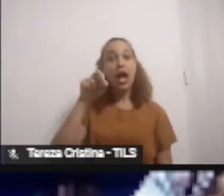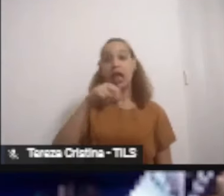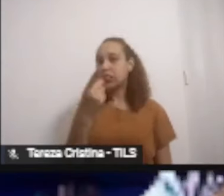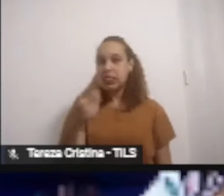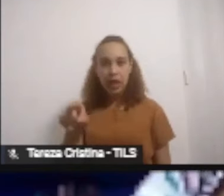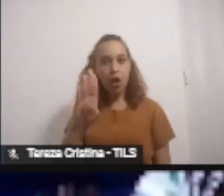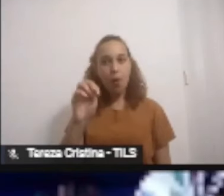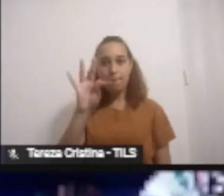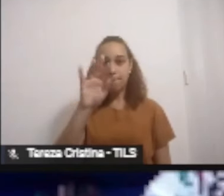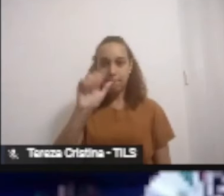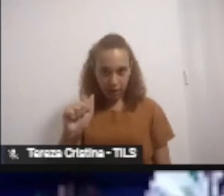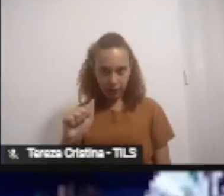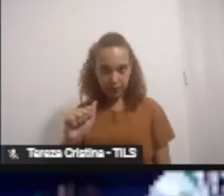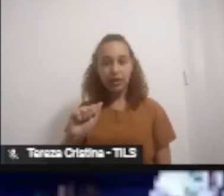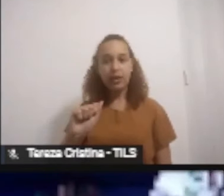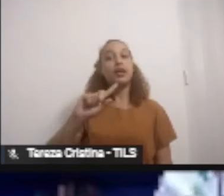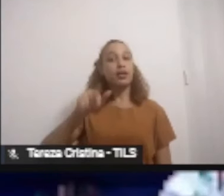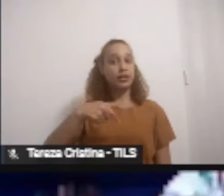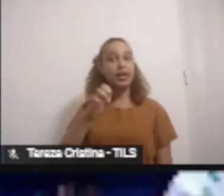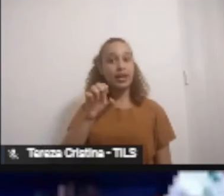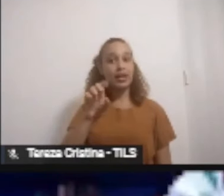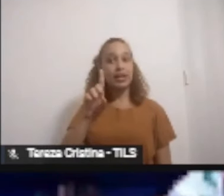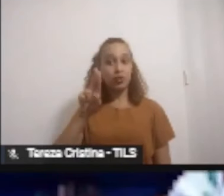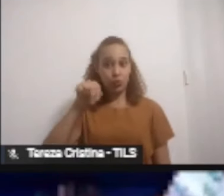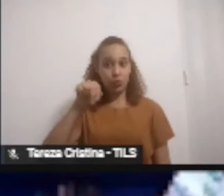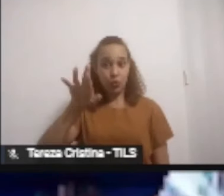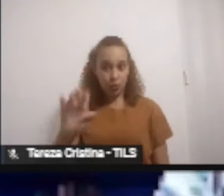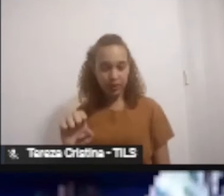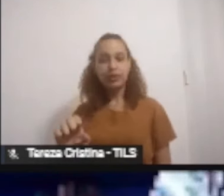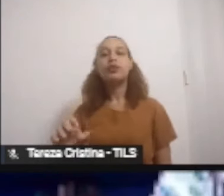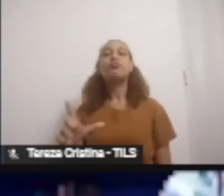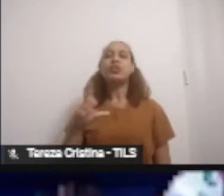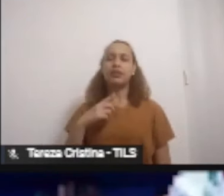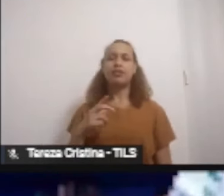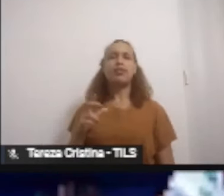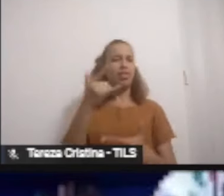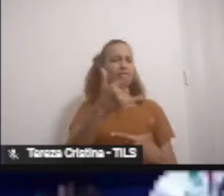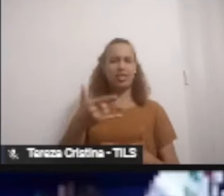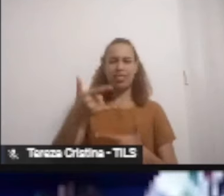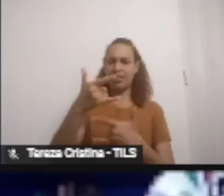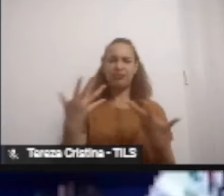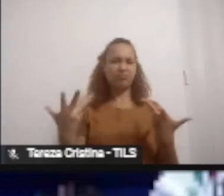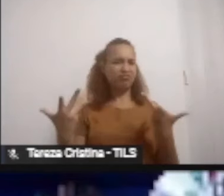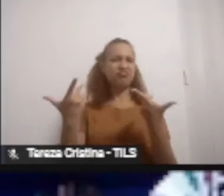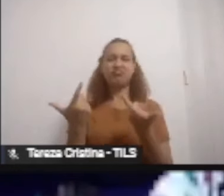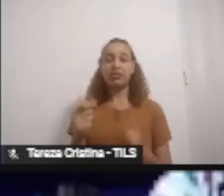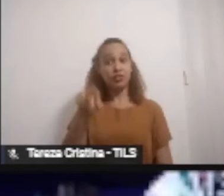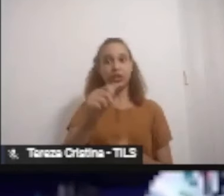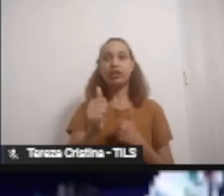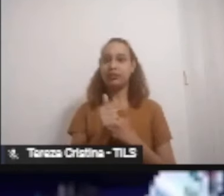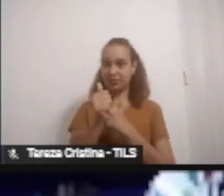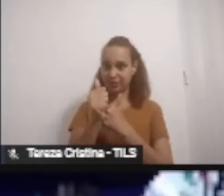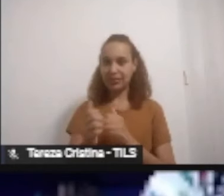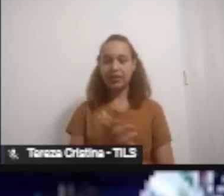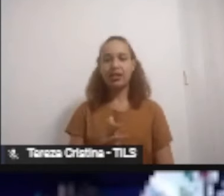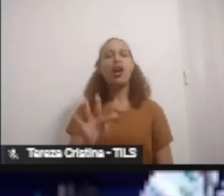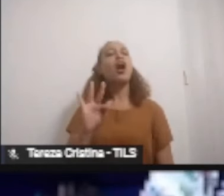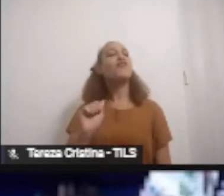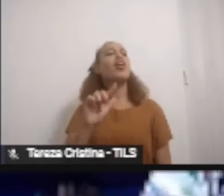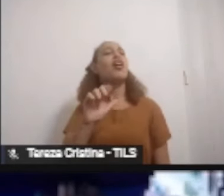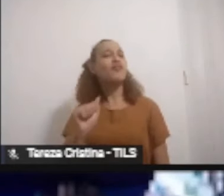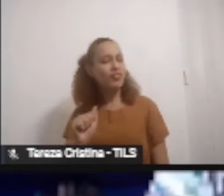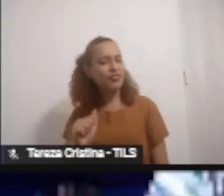tá? Para estarem sempre por dentro, porque eles fazem lives também e eventos maravilhosos aí para vocês acompanharem. Fafá, muito obrigada, Rede